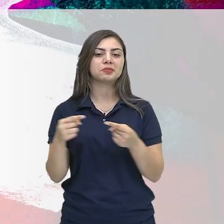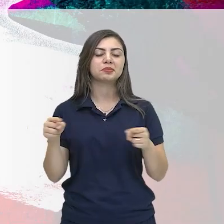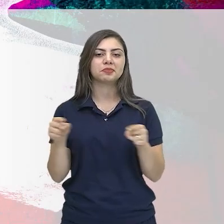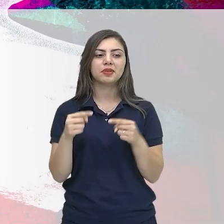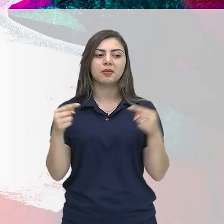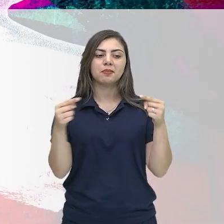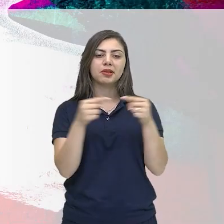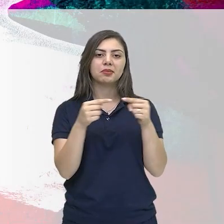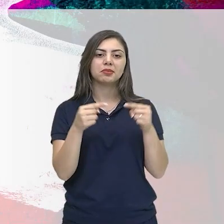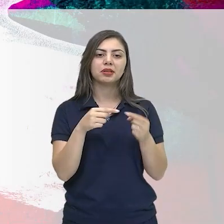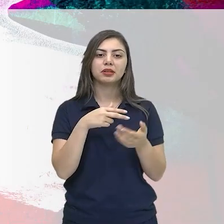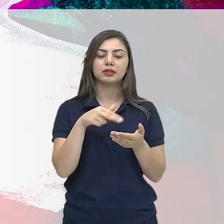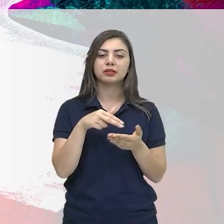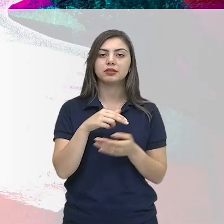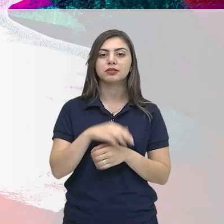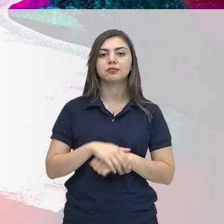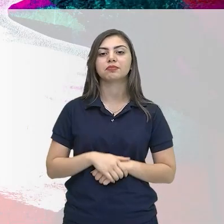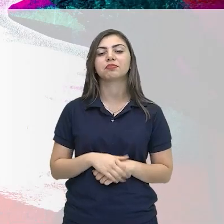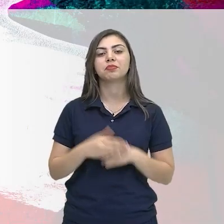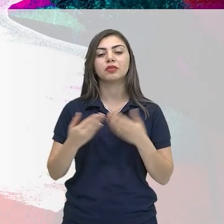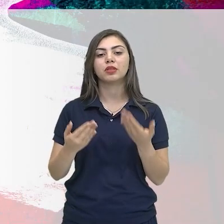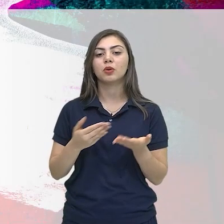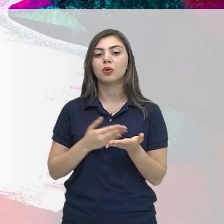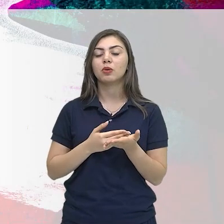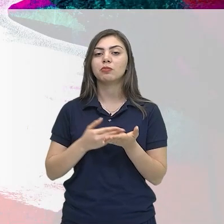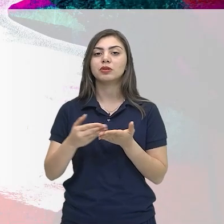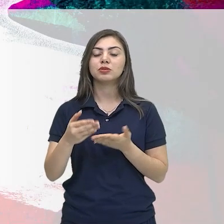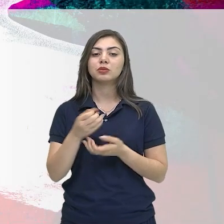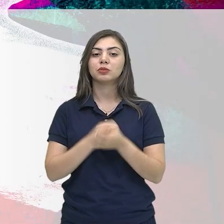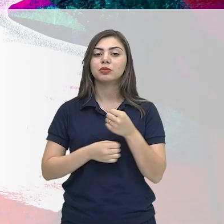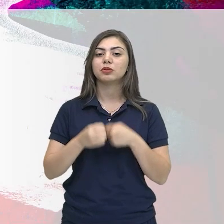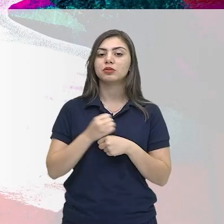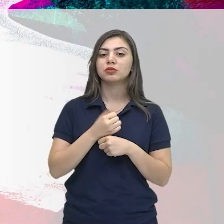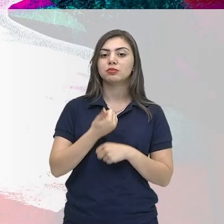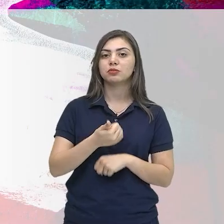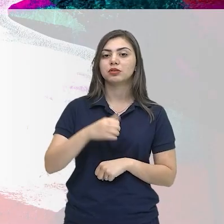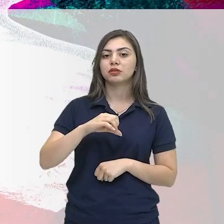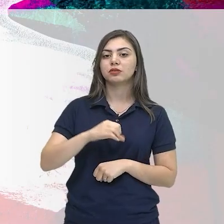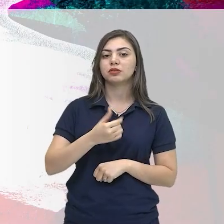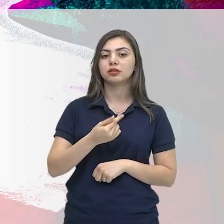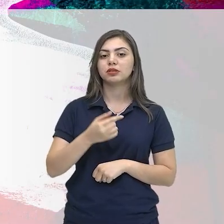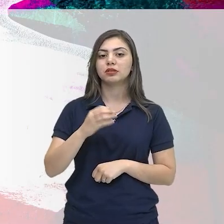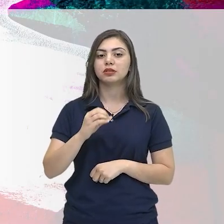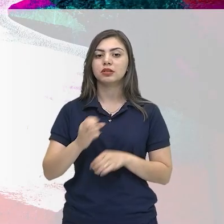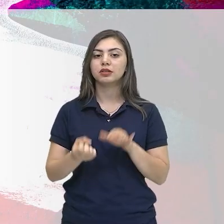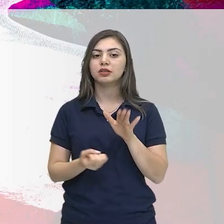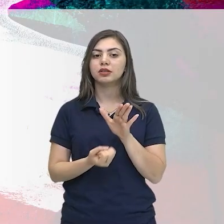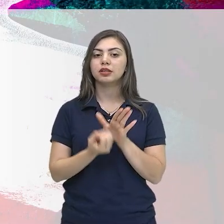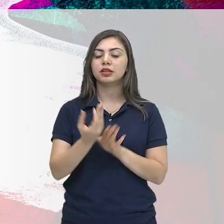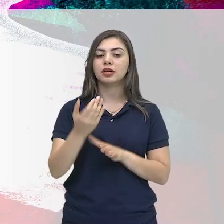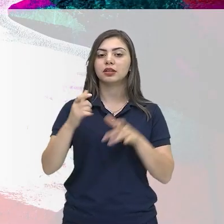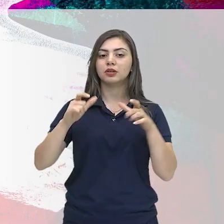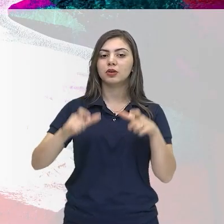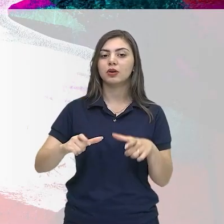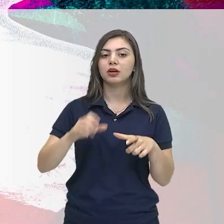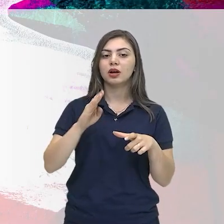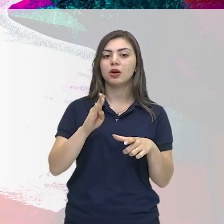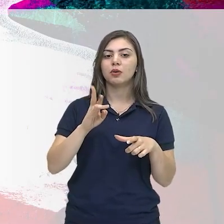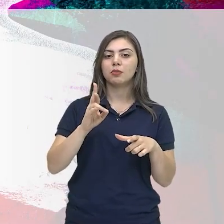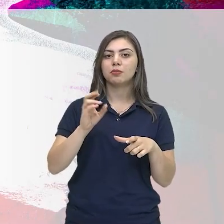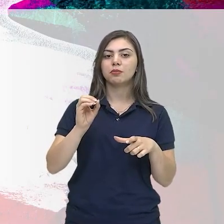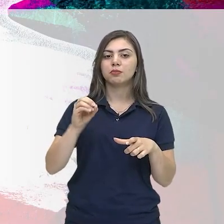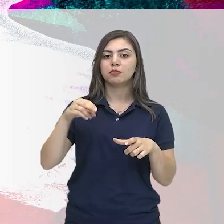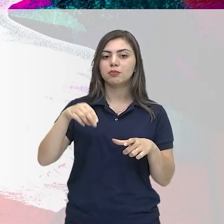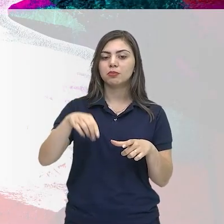hip hop, né, que nasceu lá em 1970, foi criada no Bronx por volta de 1973, e